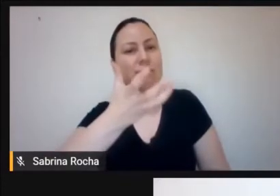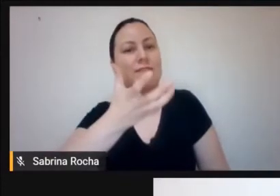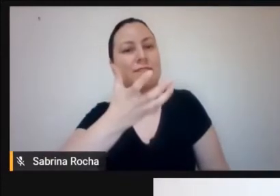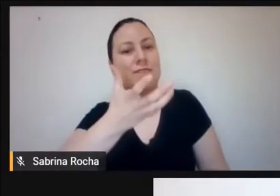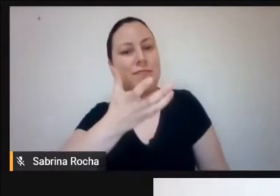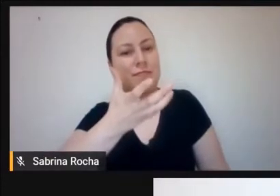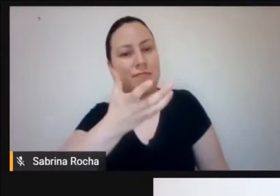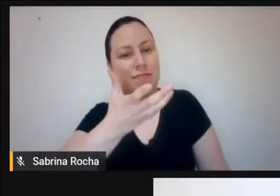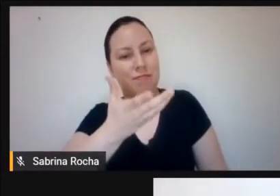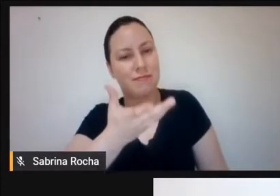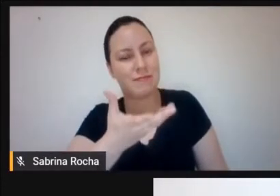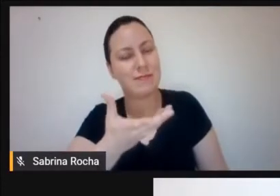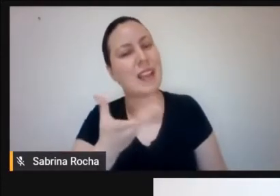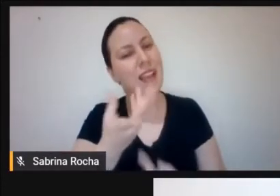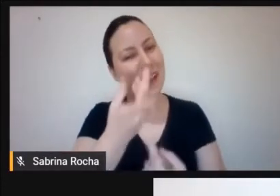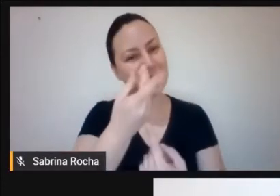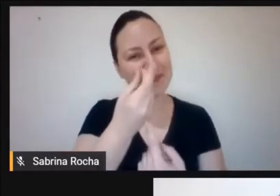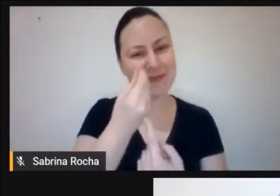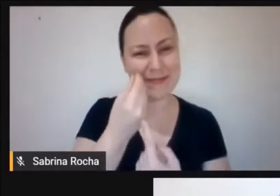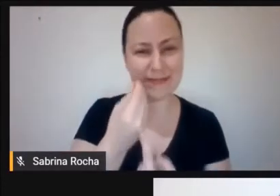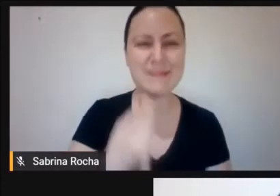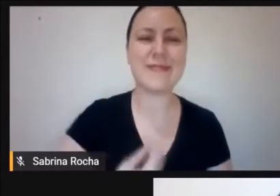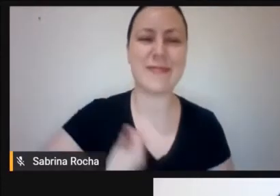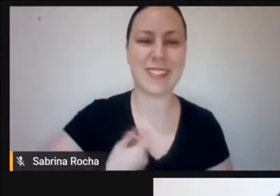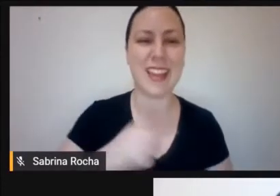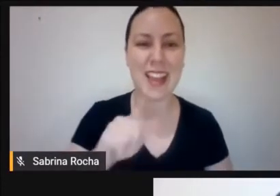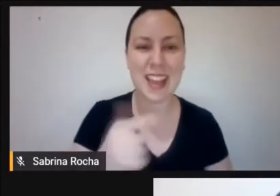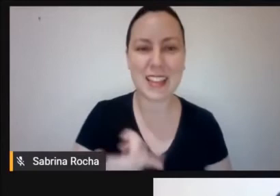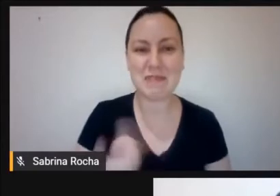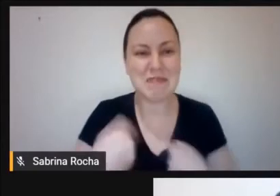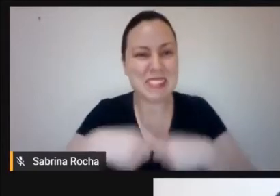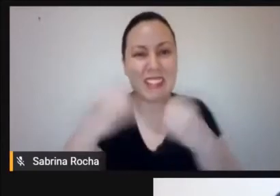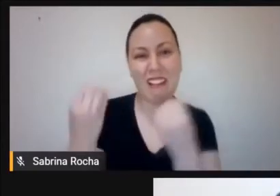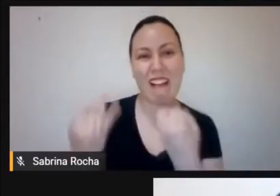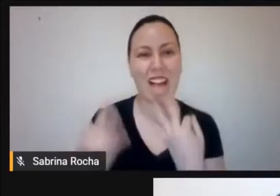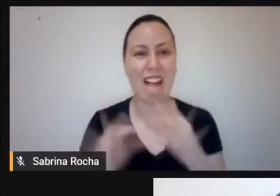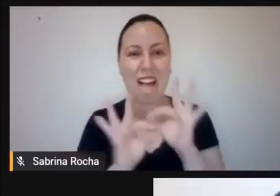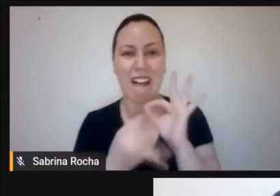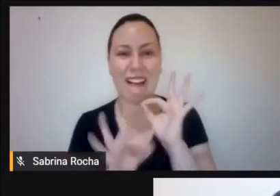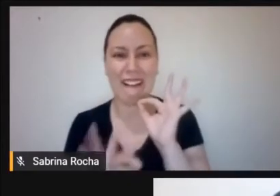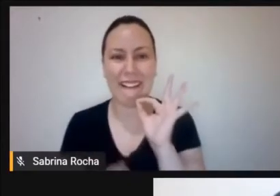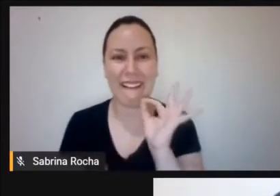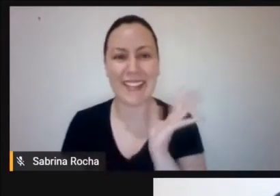A arte é vida, né, gente? Não preciso nem ficar fazendo um manifesto tão